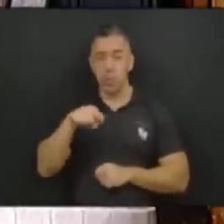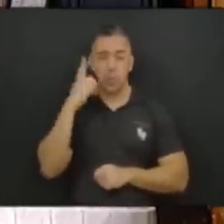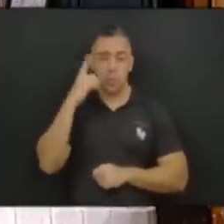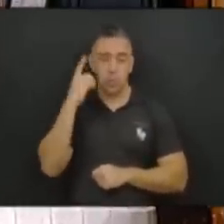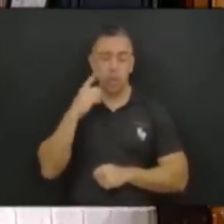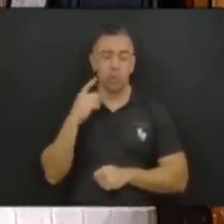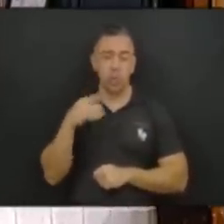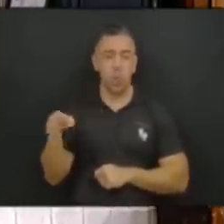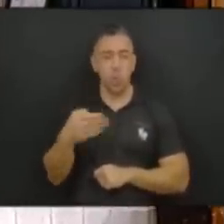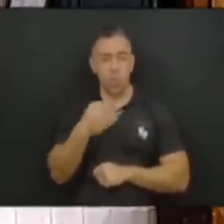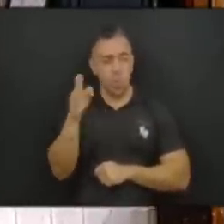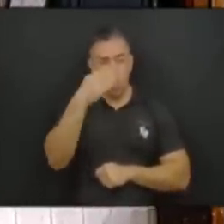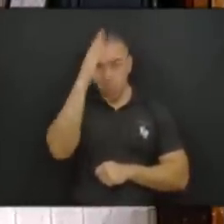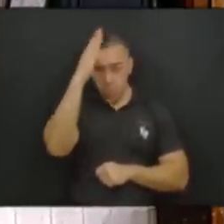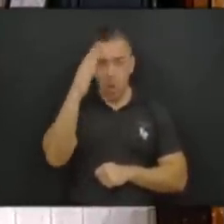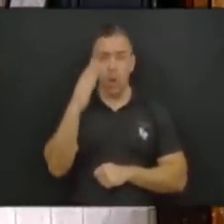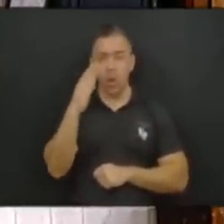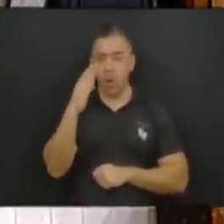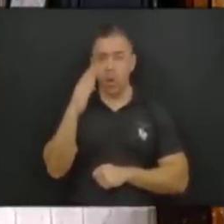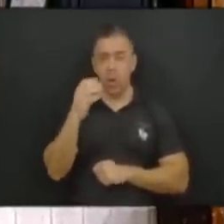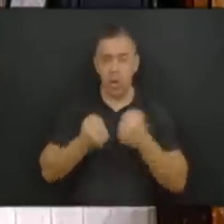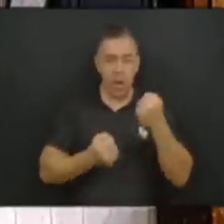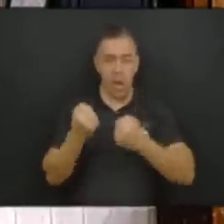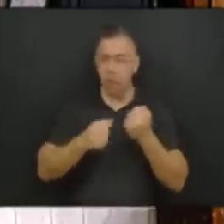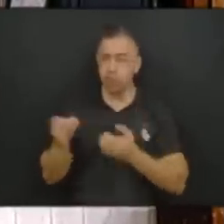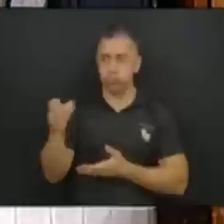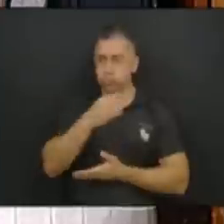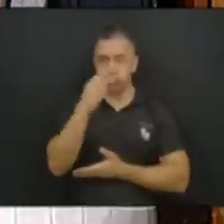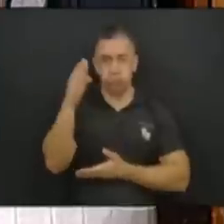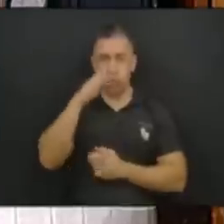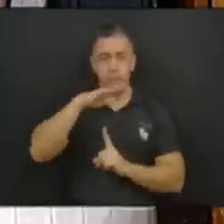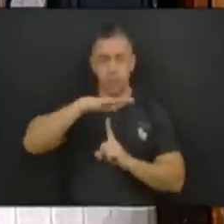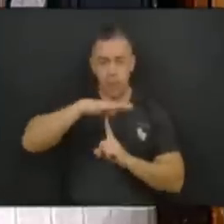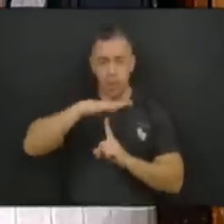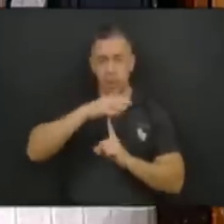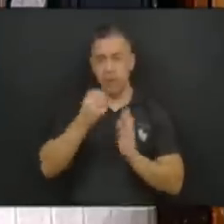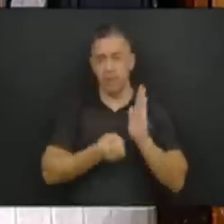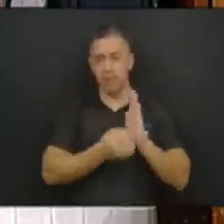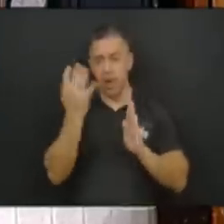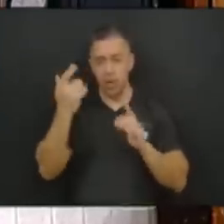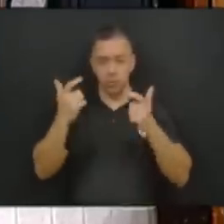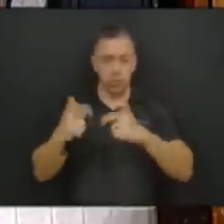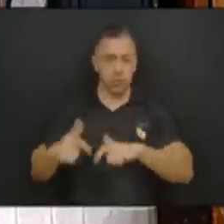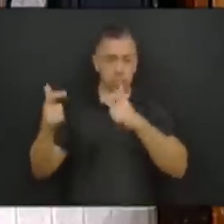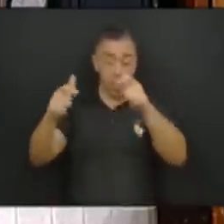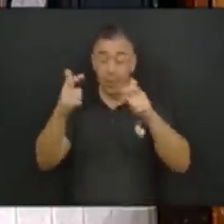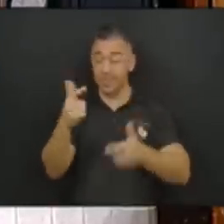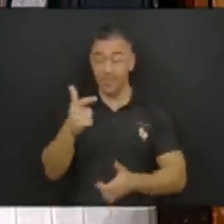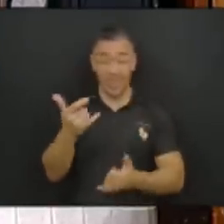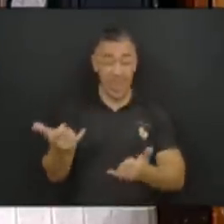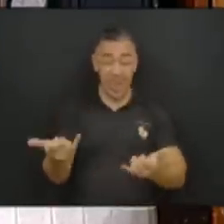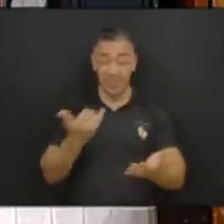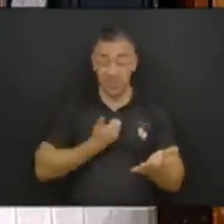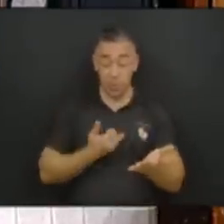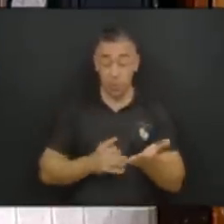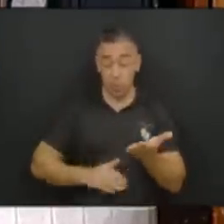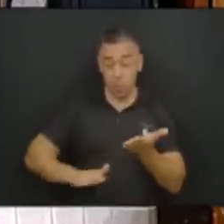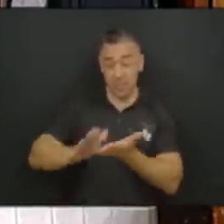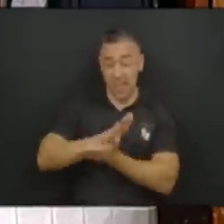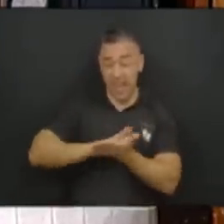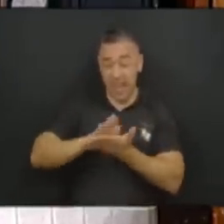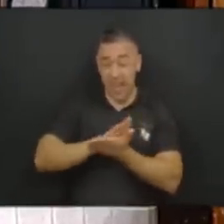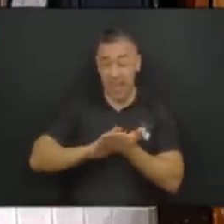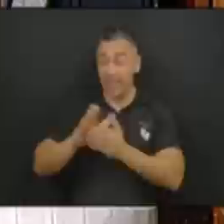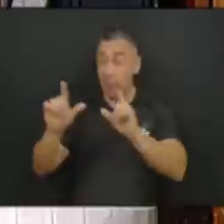roda bastante de carro o Paraná e por diversas regiões não tinha aviso uma irresponsabilidade